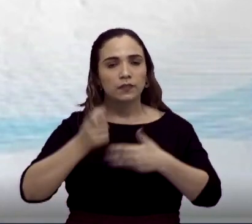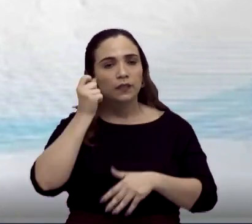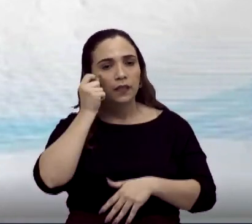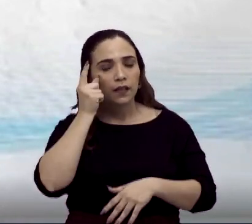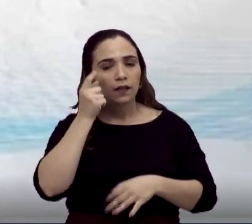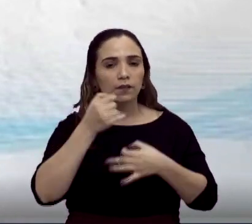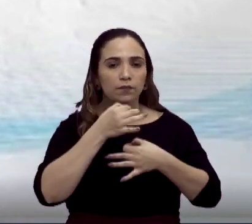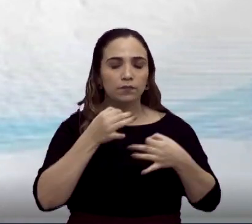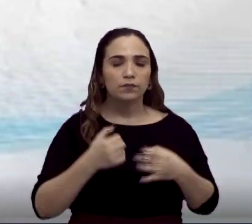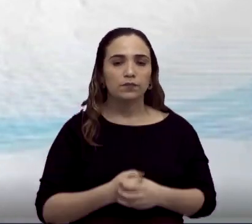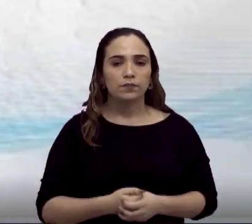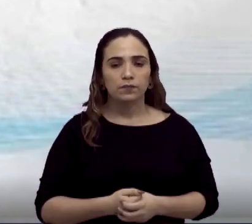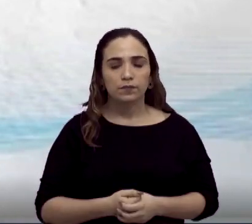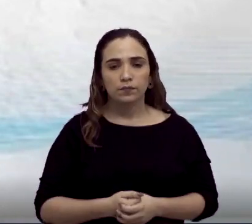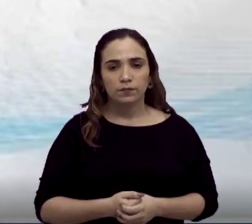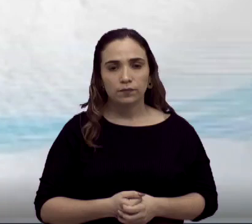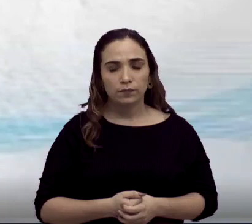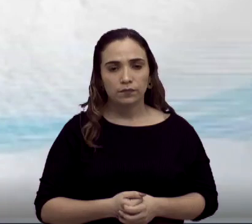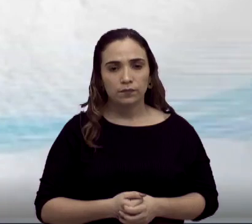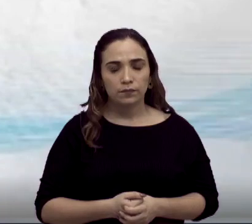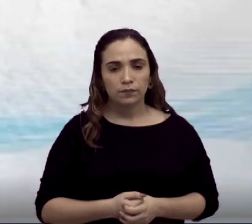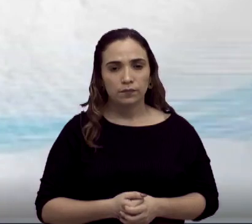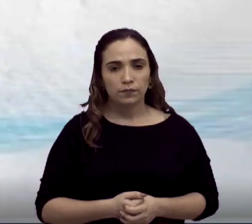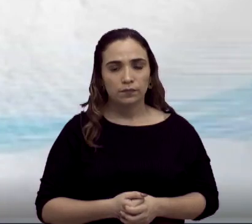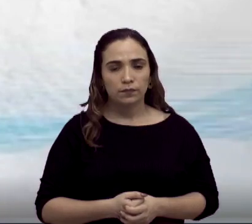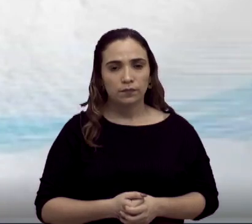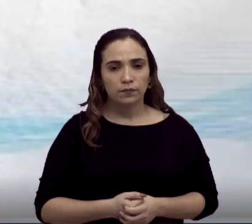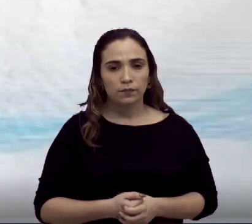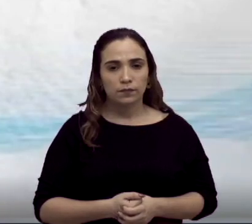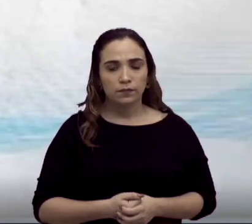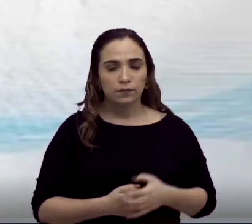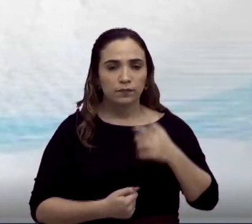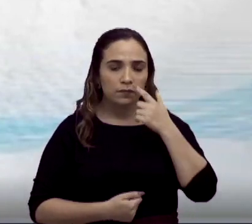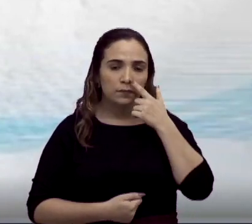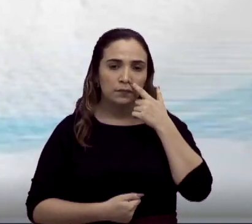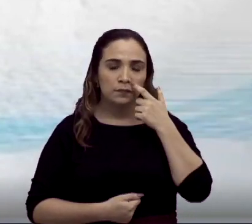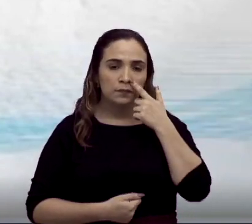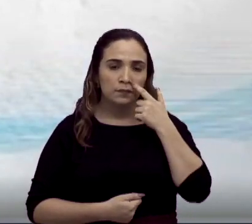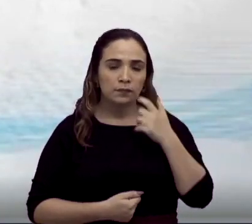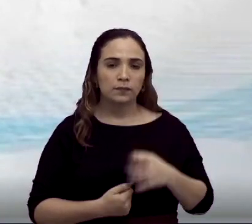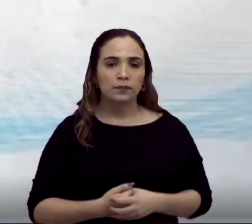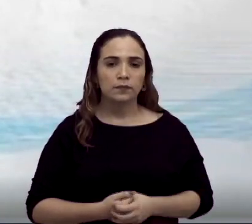muita gente aqui do serviço público de outras áreas, né?